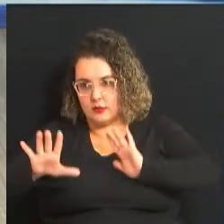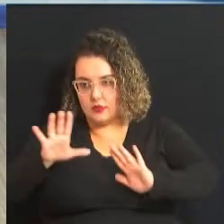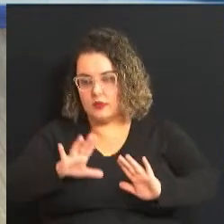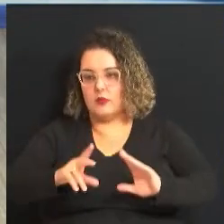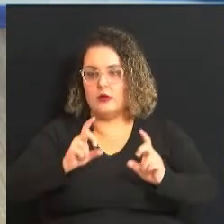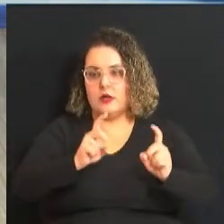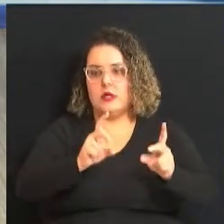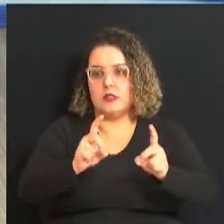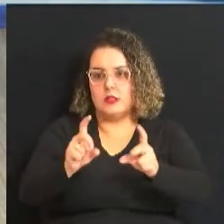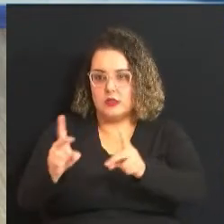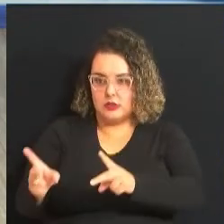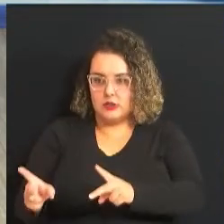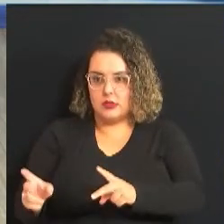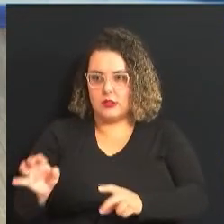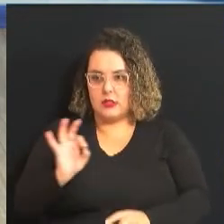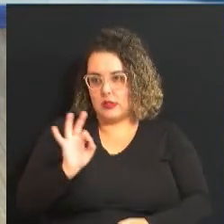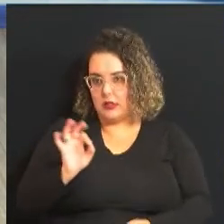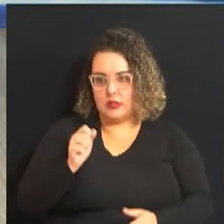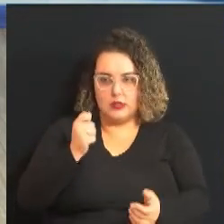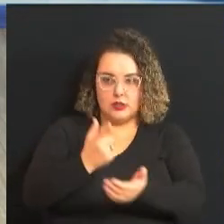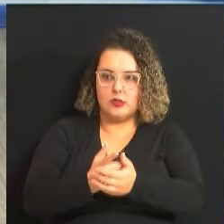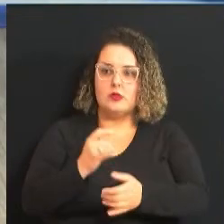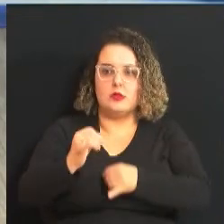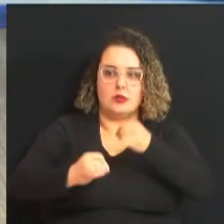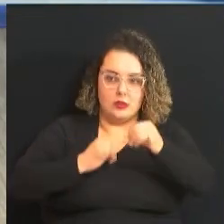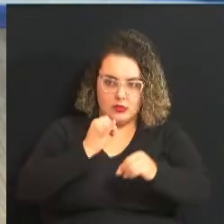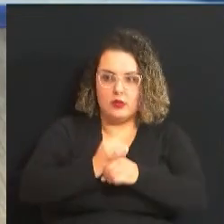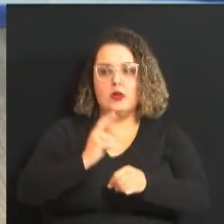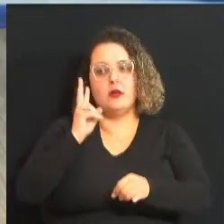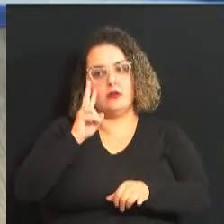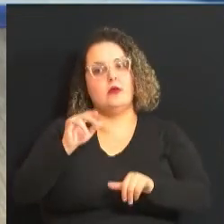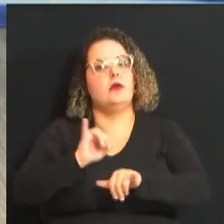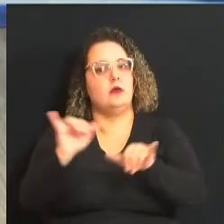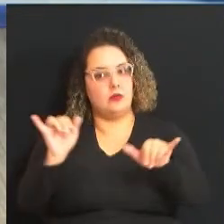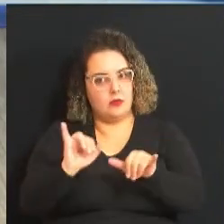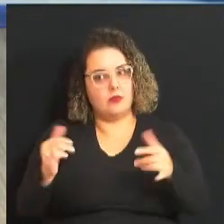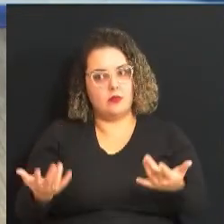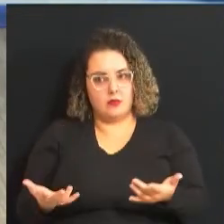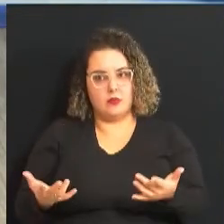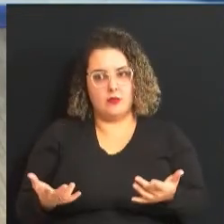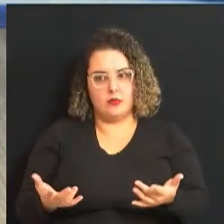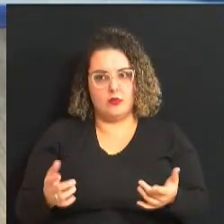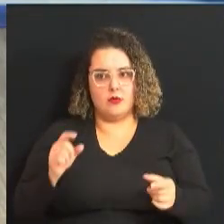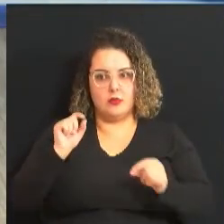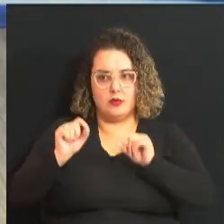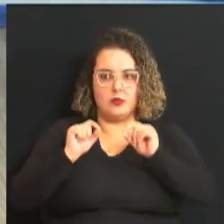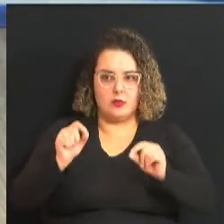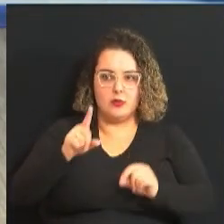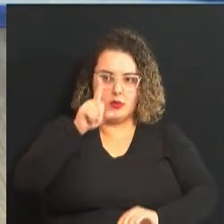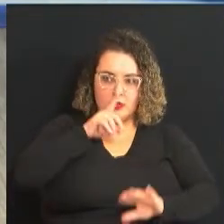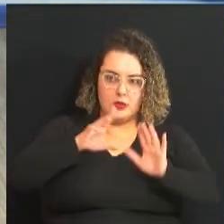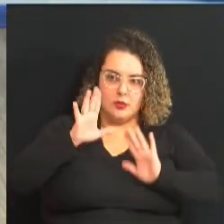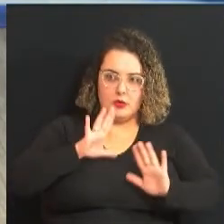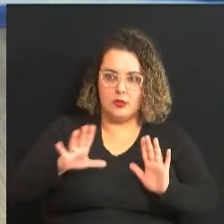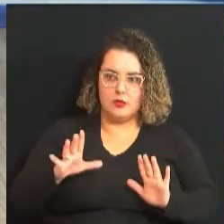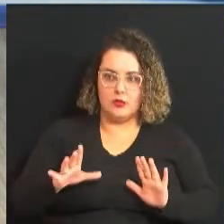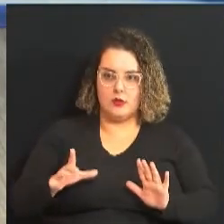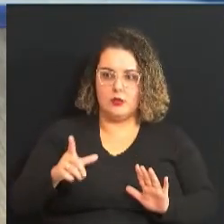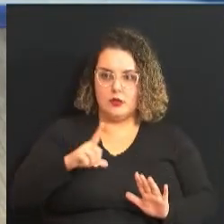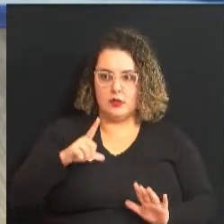aí, nada de comprar. Até na internet a gente vê muita propaganda, né? O que tem que tomar cuidado? Tem algum que tem que